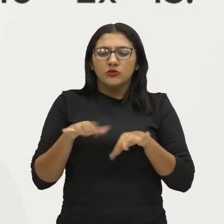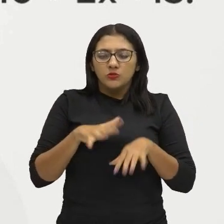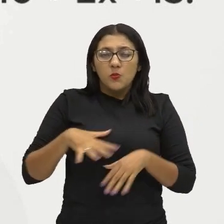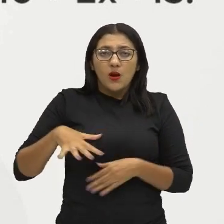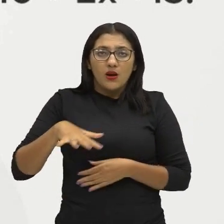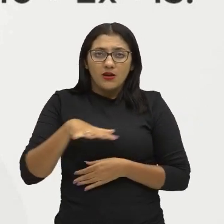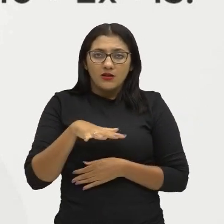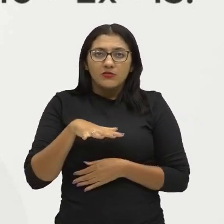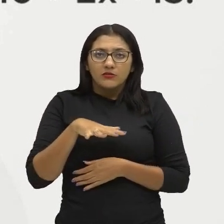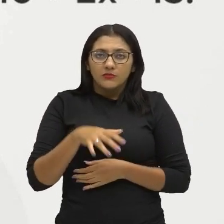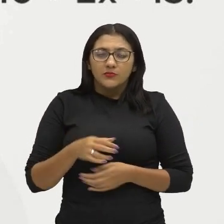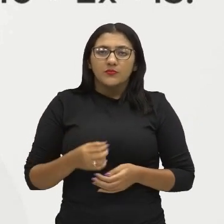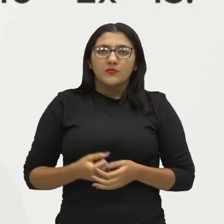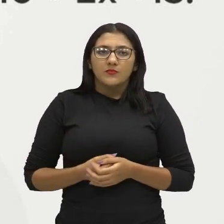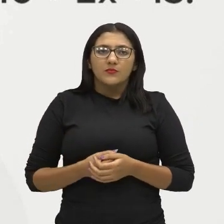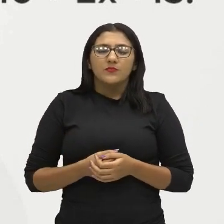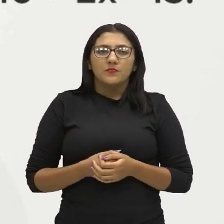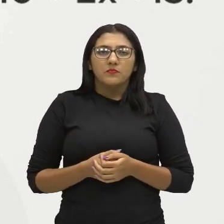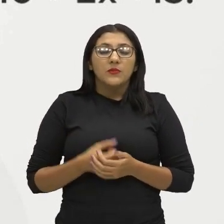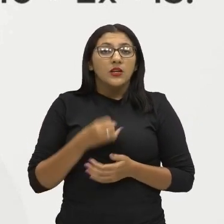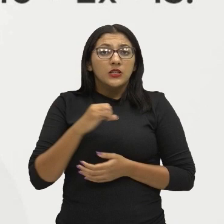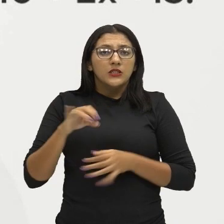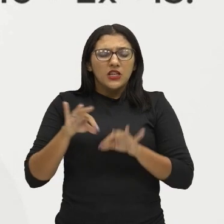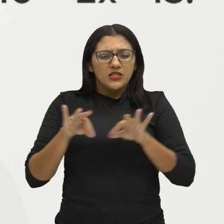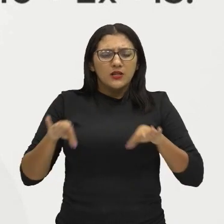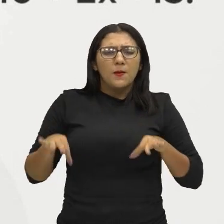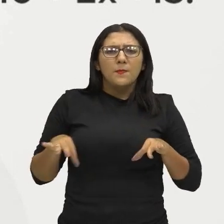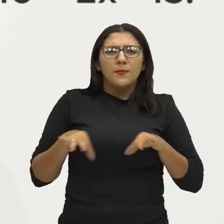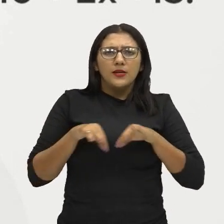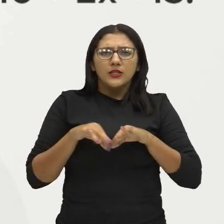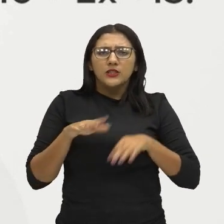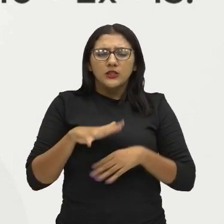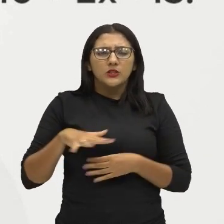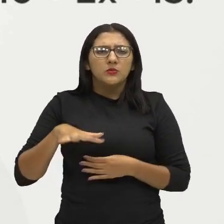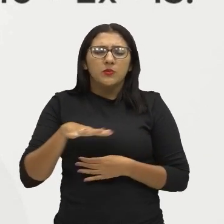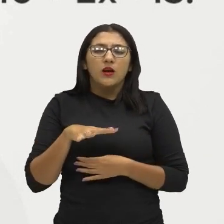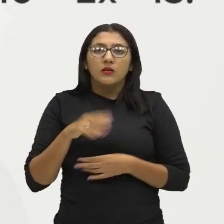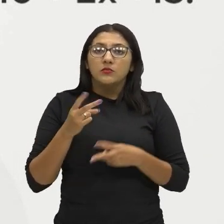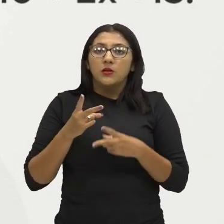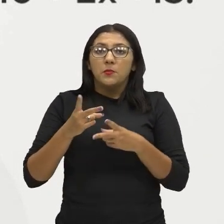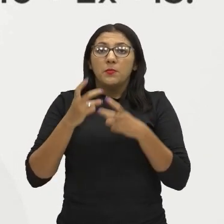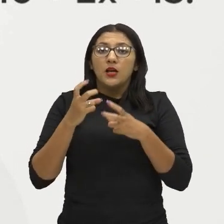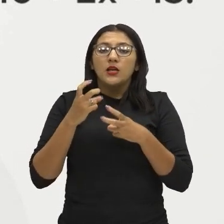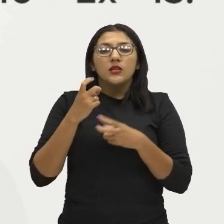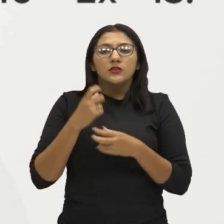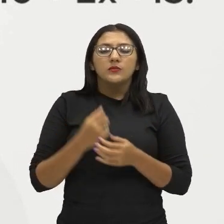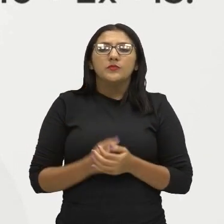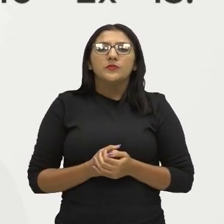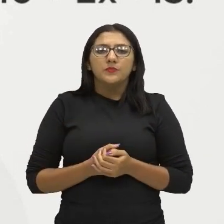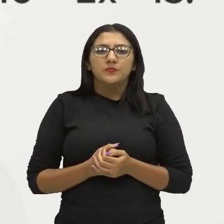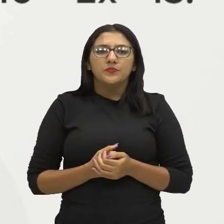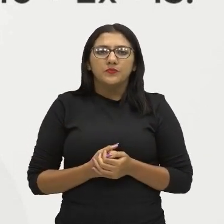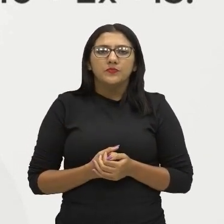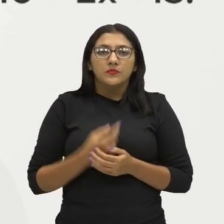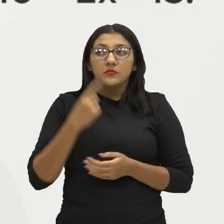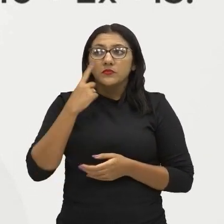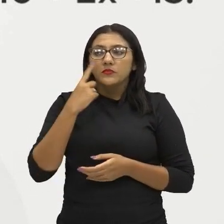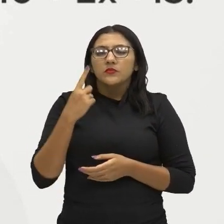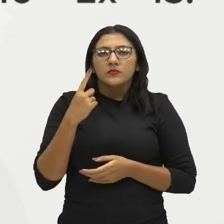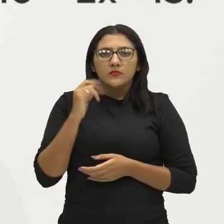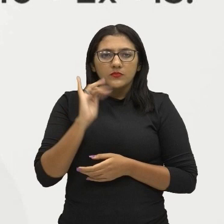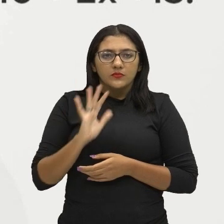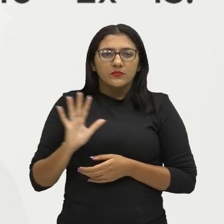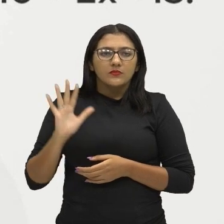figura. Então, se é a medida do contorno de uma figura, observe o seguinte, pessoal, nós estamos diante de uma